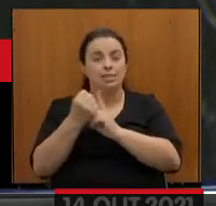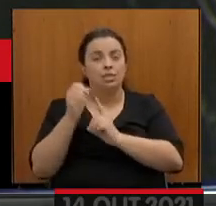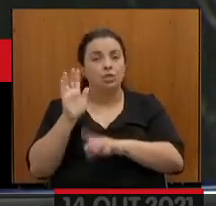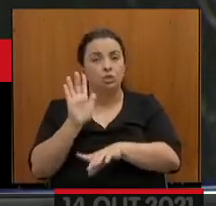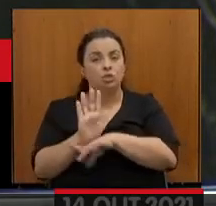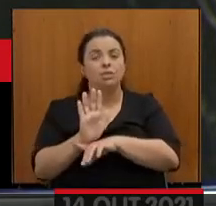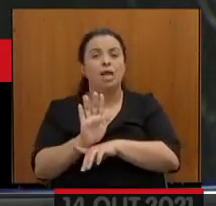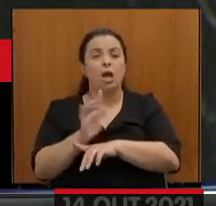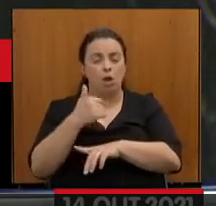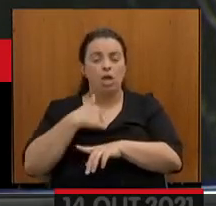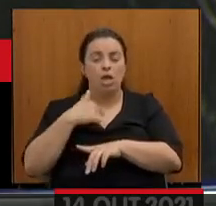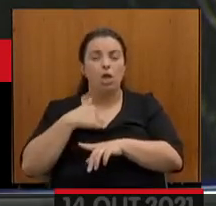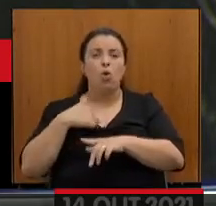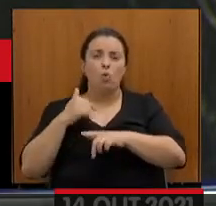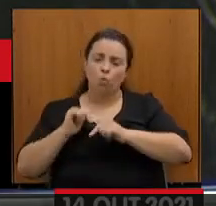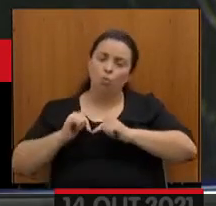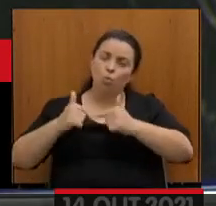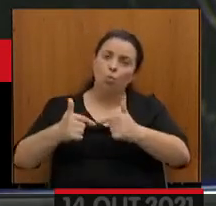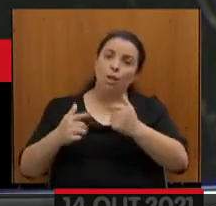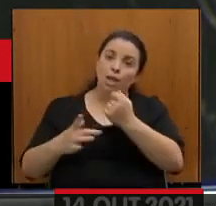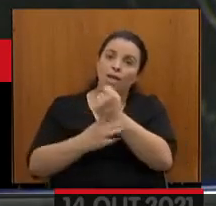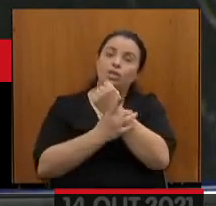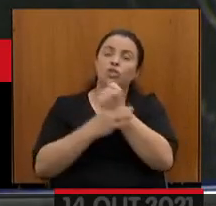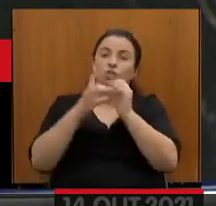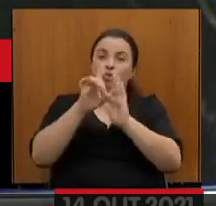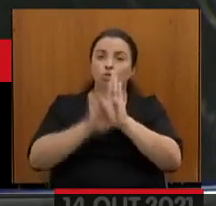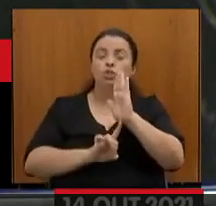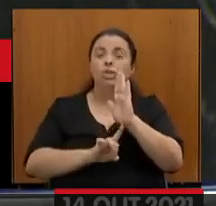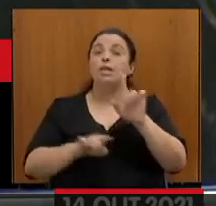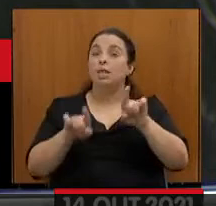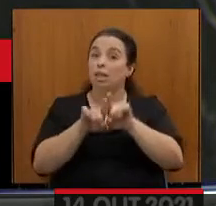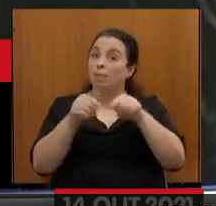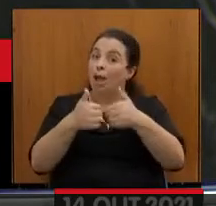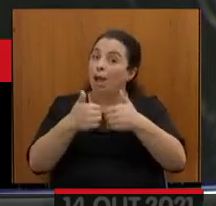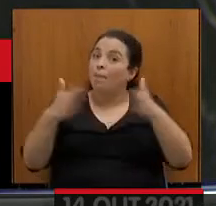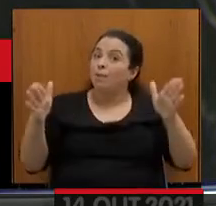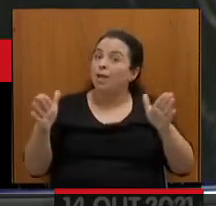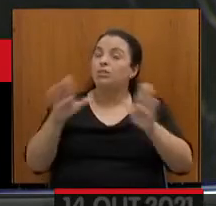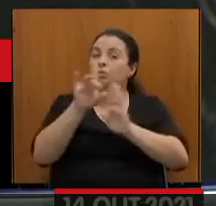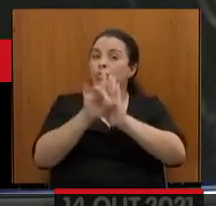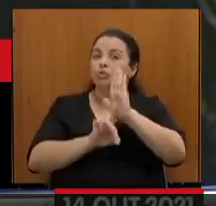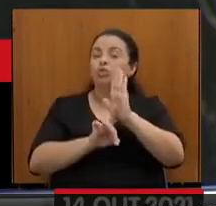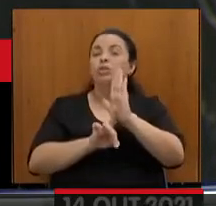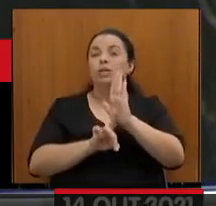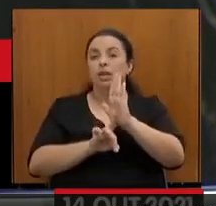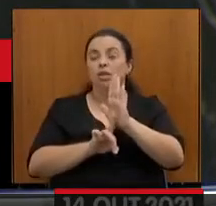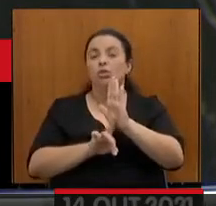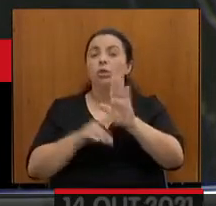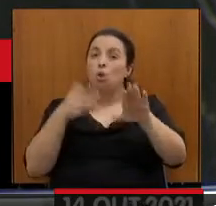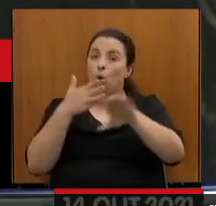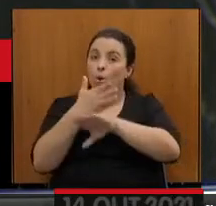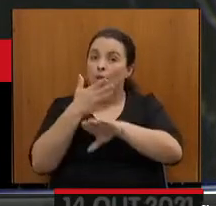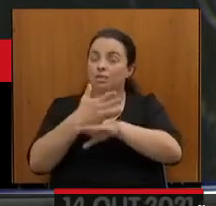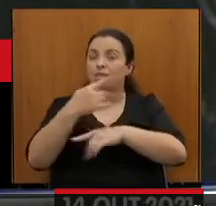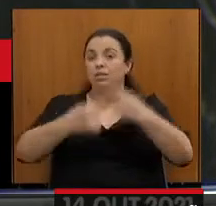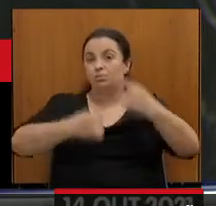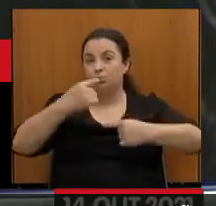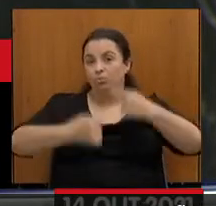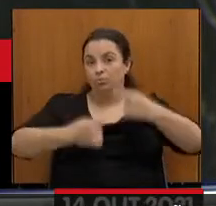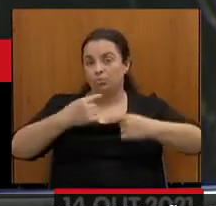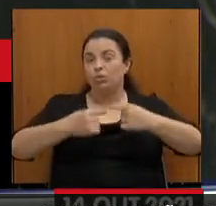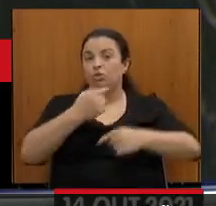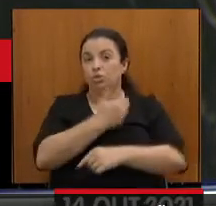portanto, luto aí pela garantia dos direitos, né, e pela ampliação dos direitos para a nossa população, direito e acesso às políticas públicas.